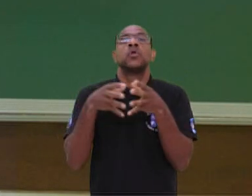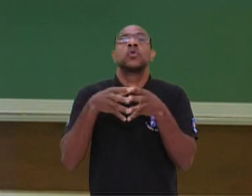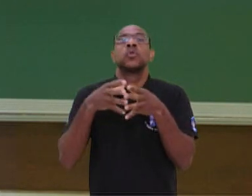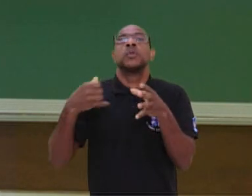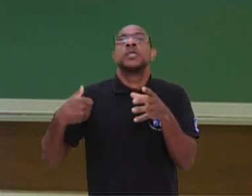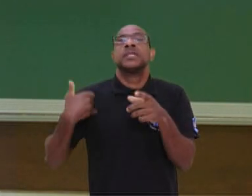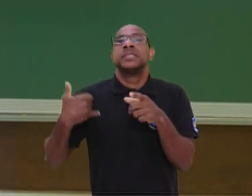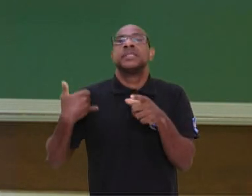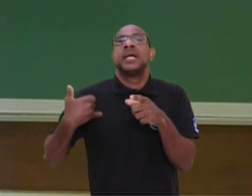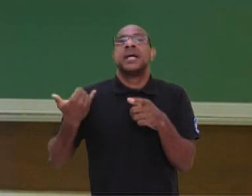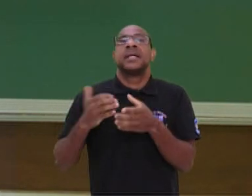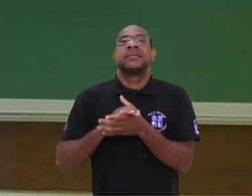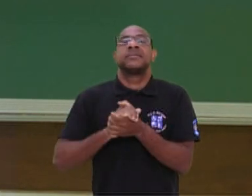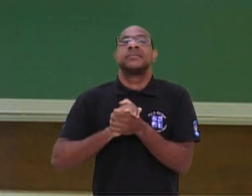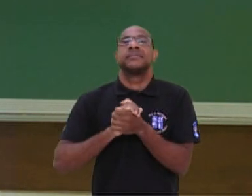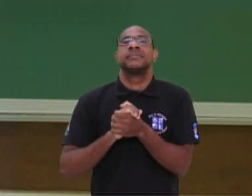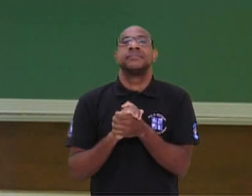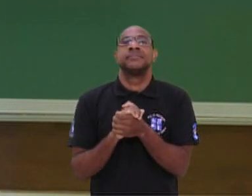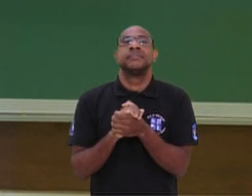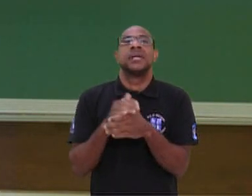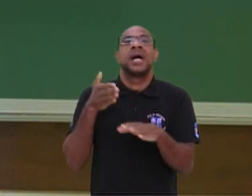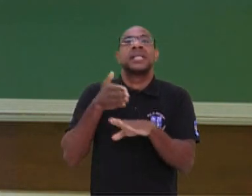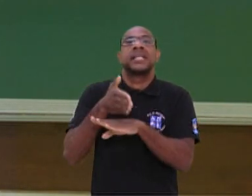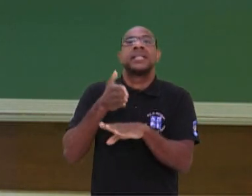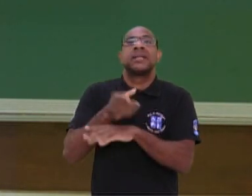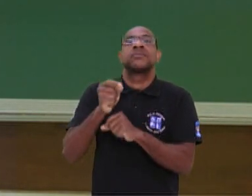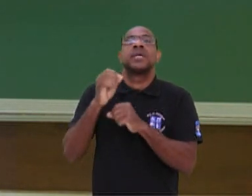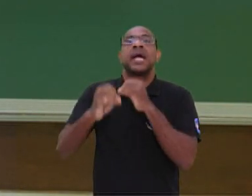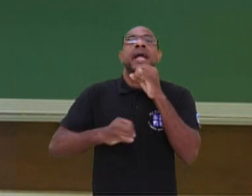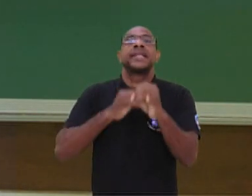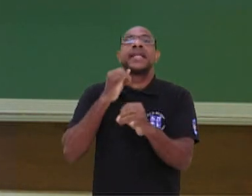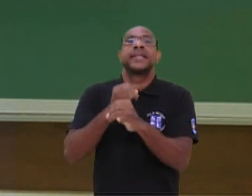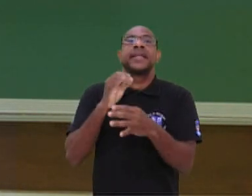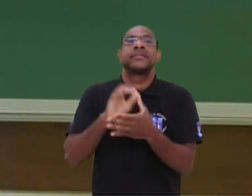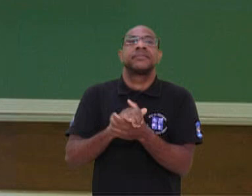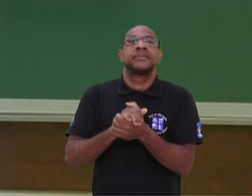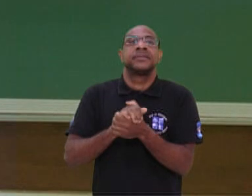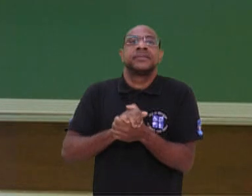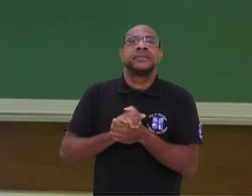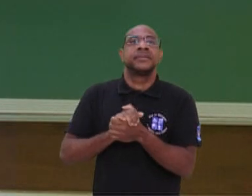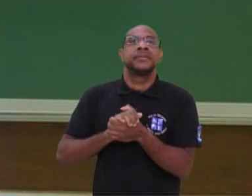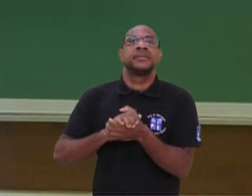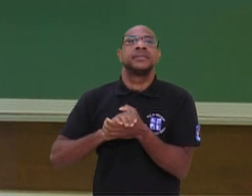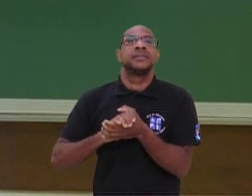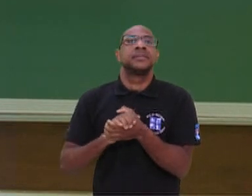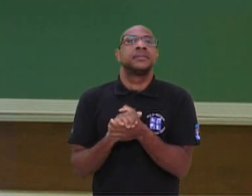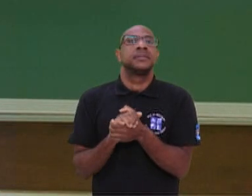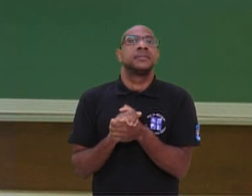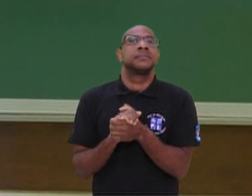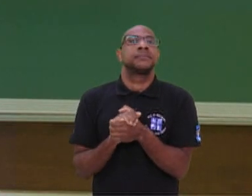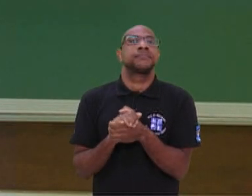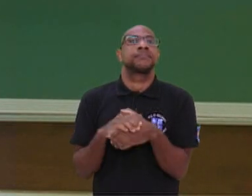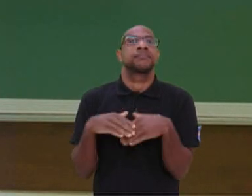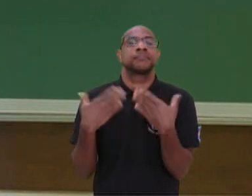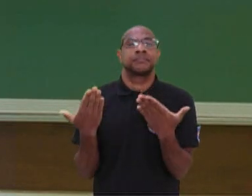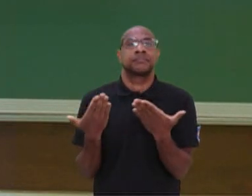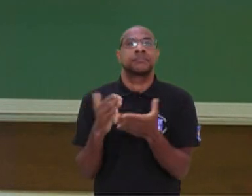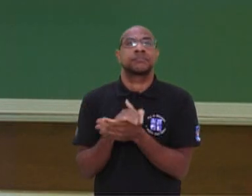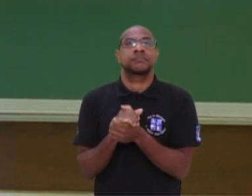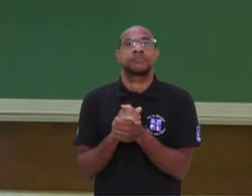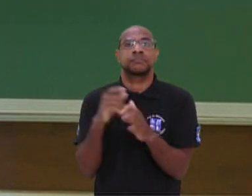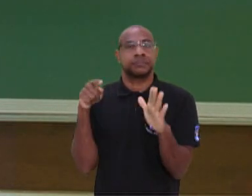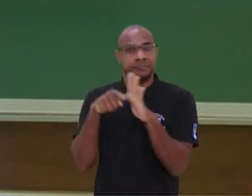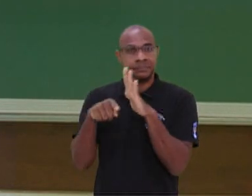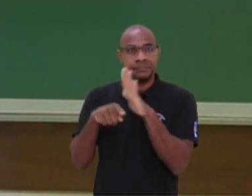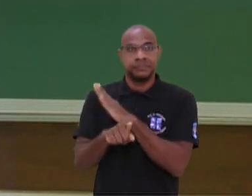idade dividem em idade o acesso à internet, tanto essa parte quanto a inferior, né? Pois bem, segundo